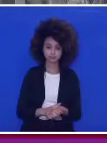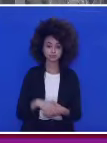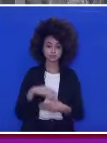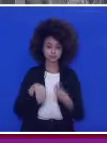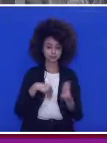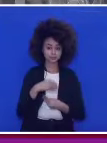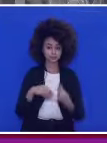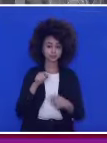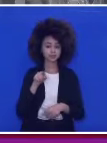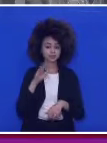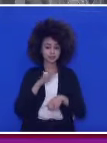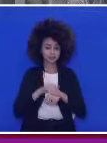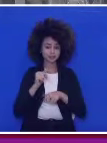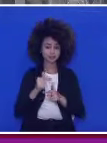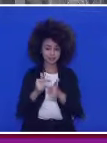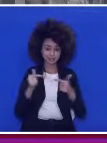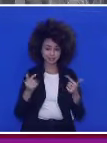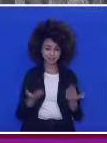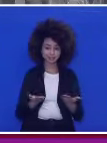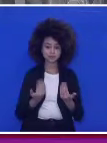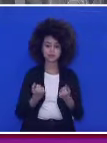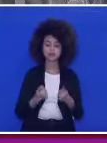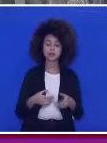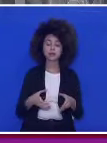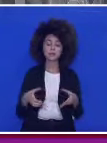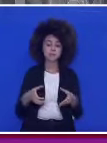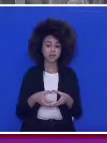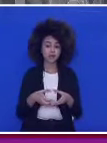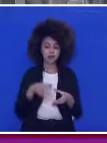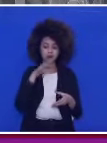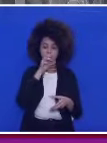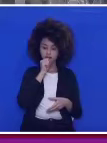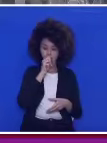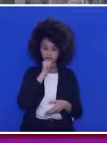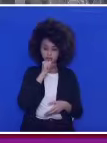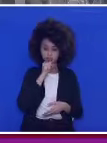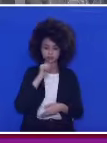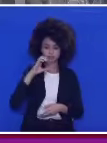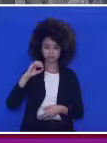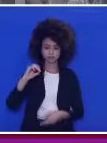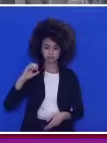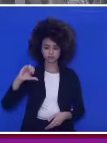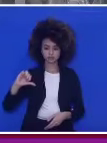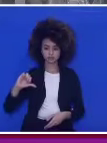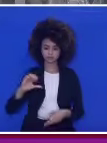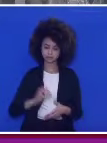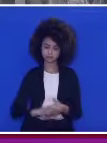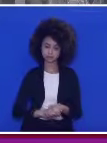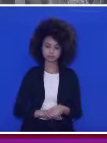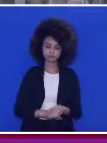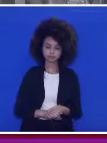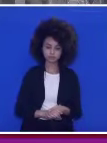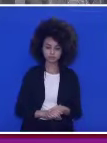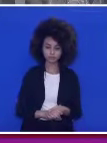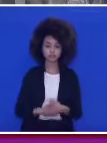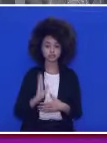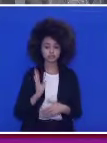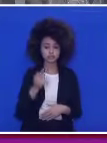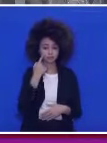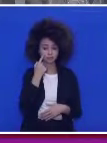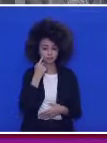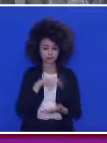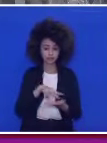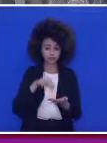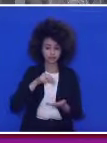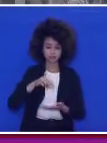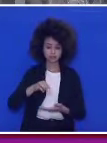O globo girando, você chamando, a sorte chegando. Bola laranja, 09. Laranja, 09. Já acompanhamos